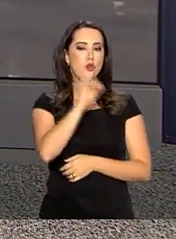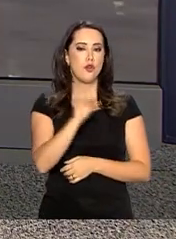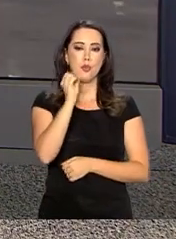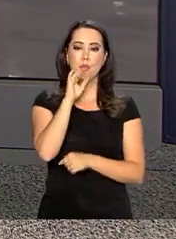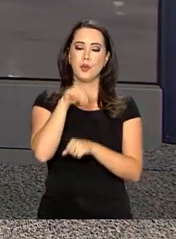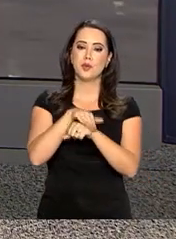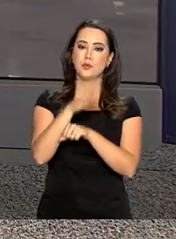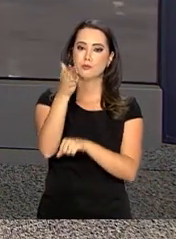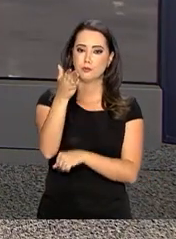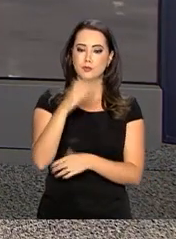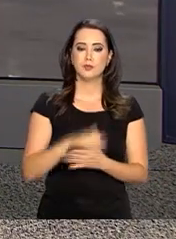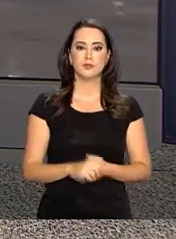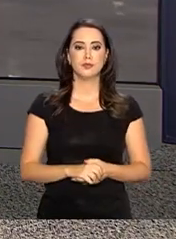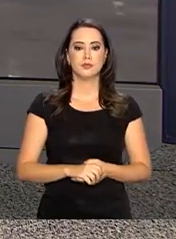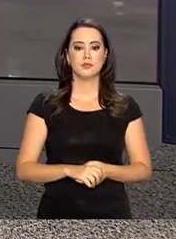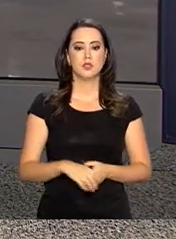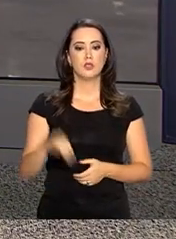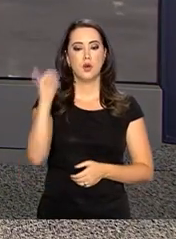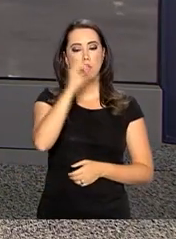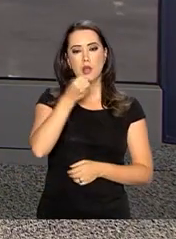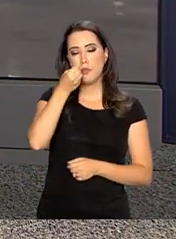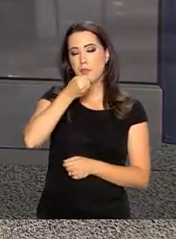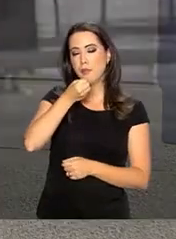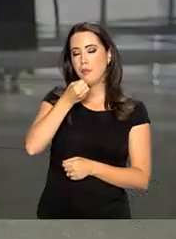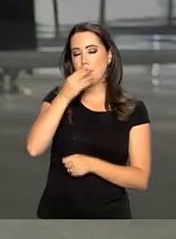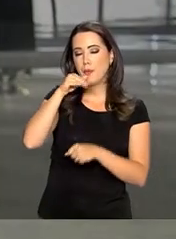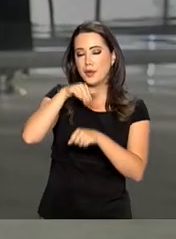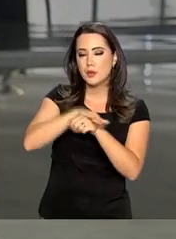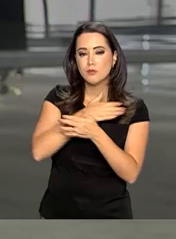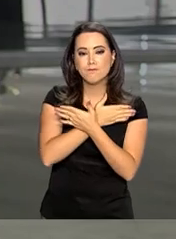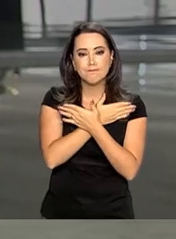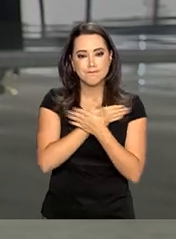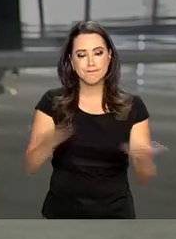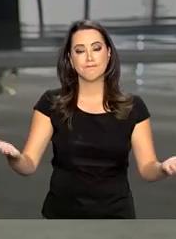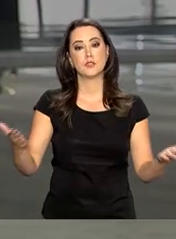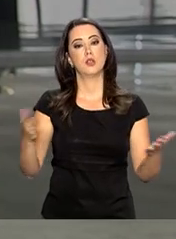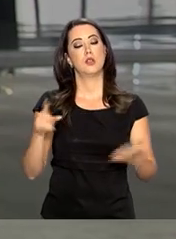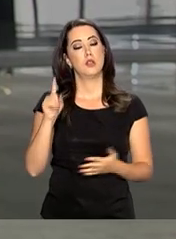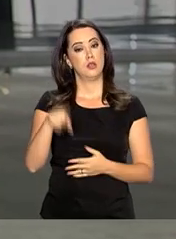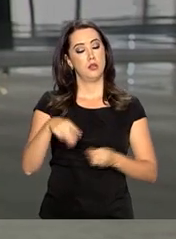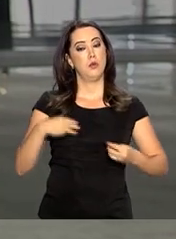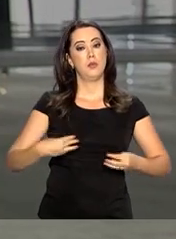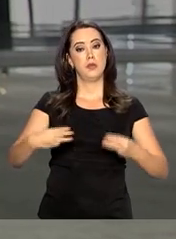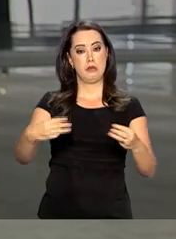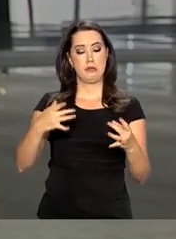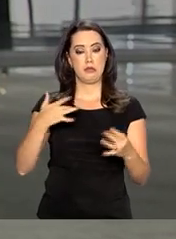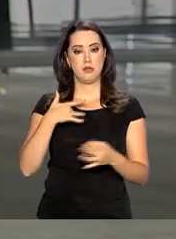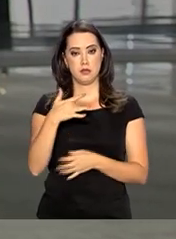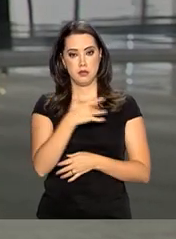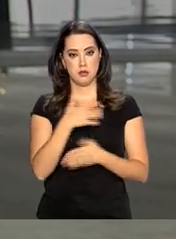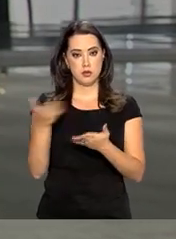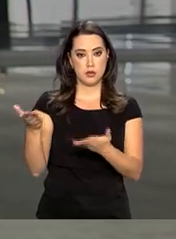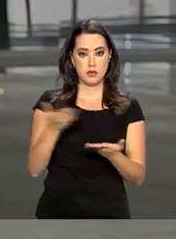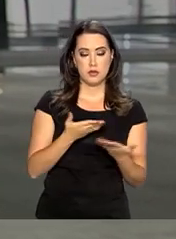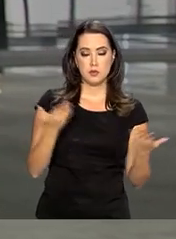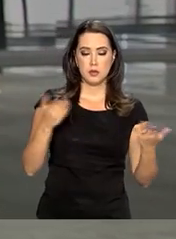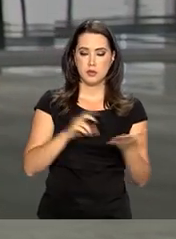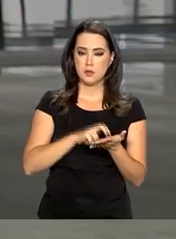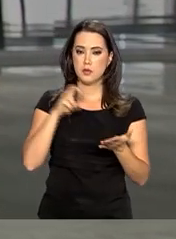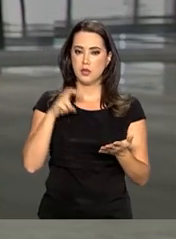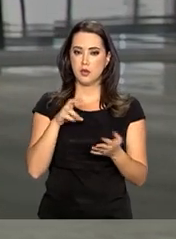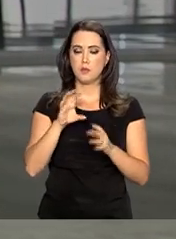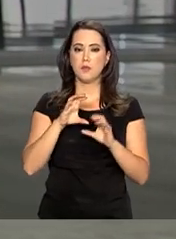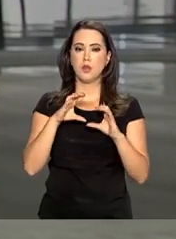Pablo, boa noite. Boa noite, Alessandra. Boa noite a todos. O Ministério da Saúde recebeu nesta manhã o comunicado